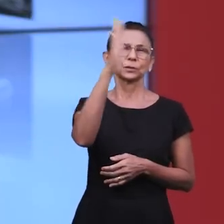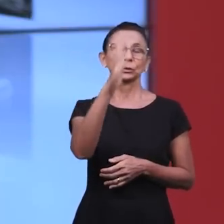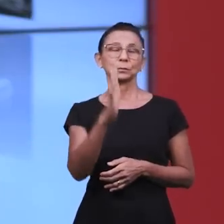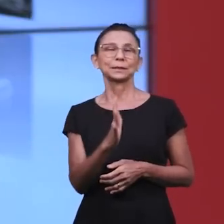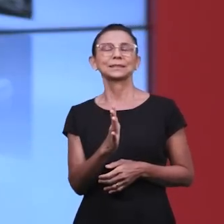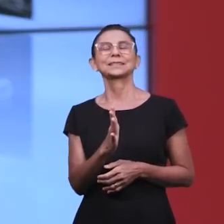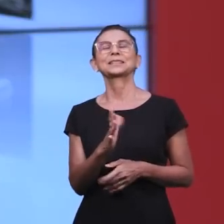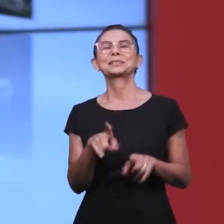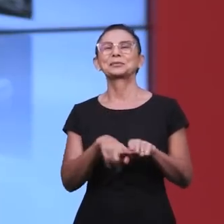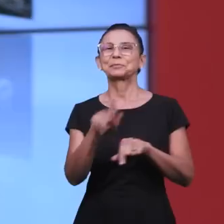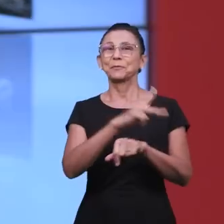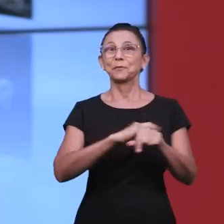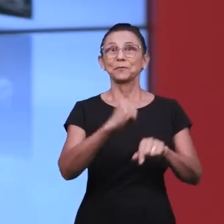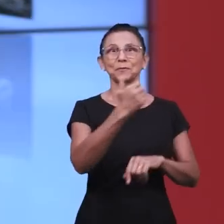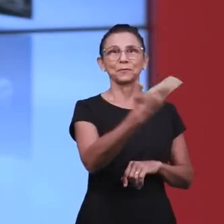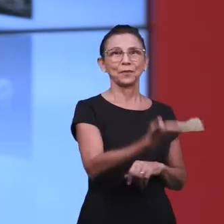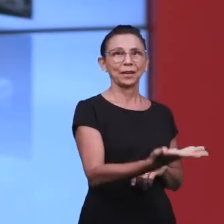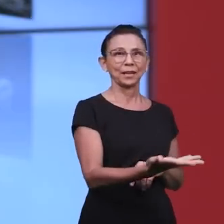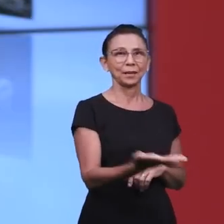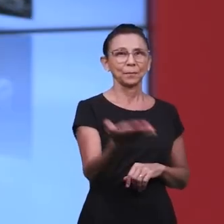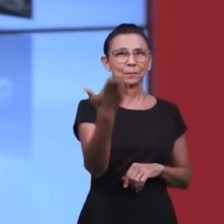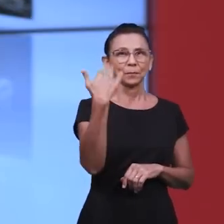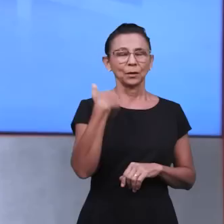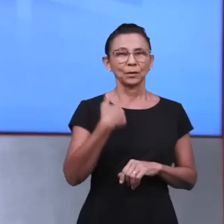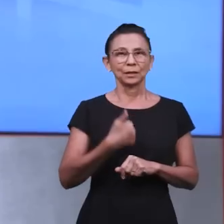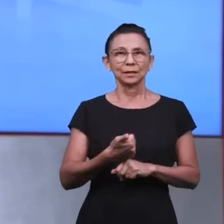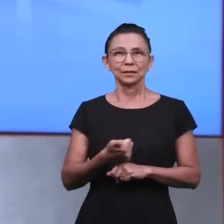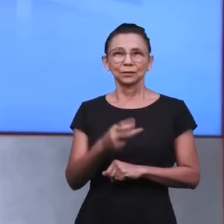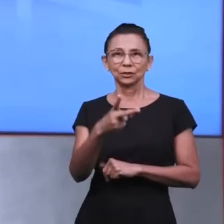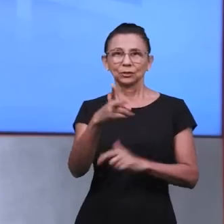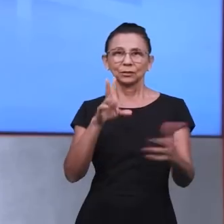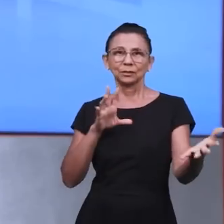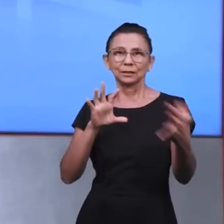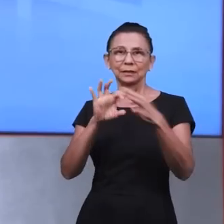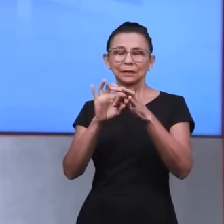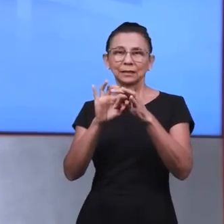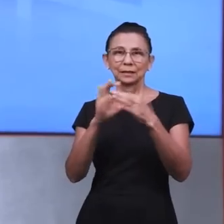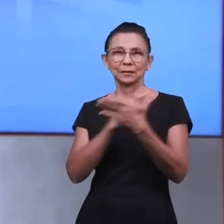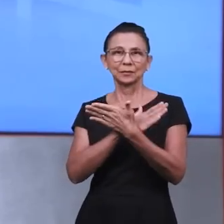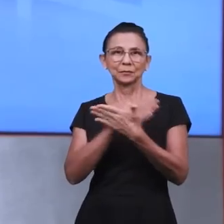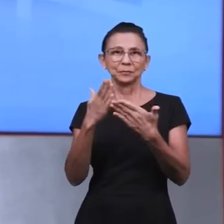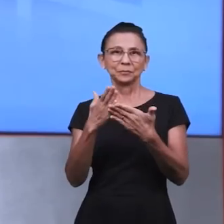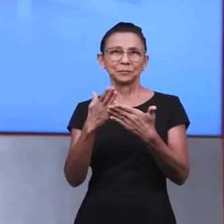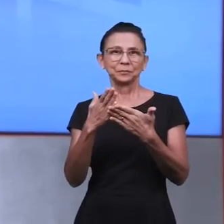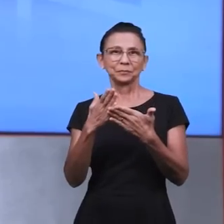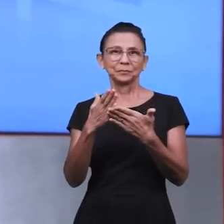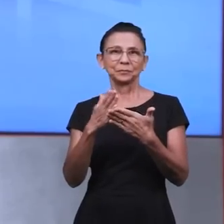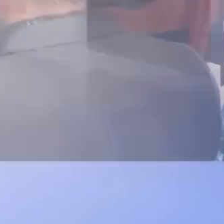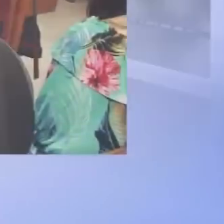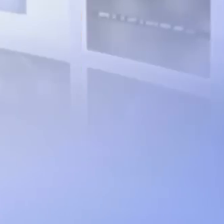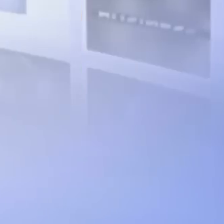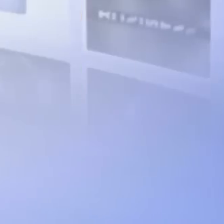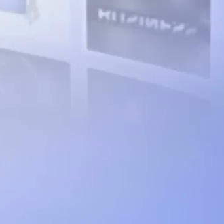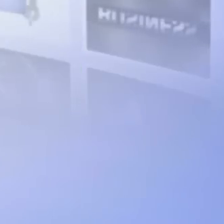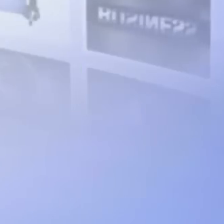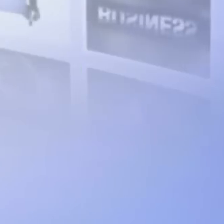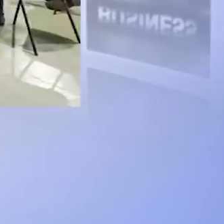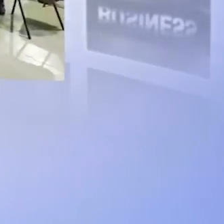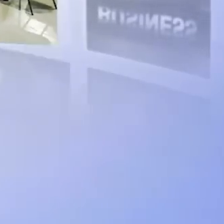Brasil e também no exterior. Fique com a gente, a partir de agora o Manaí News está entrando no ar.